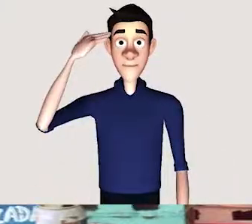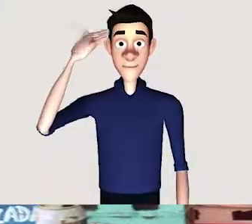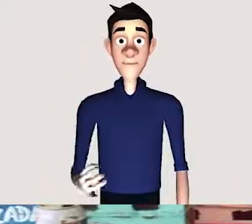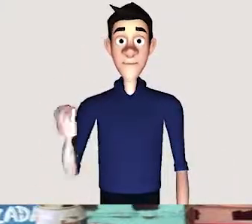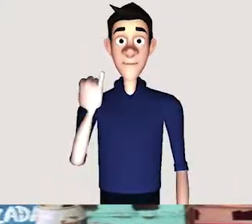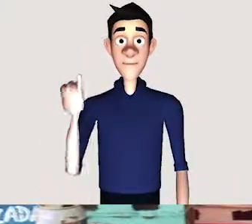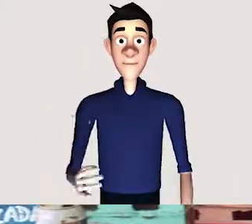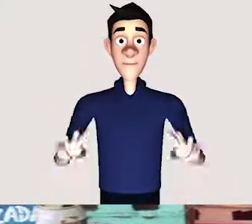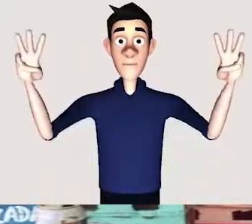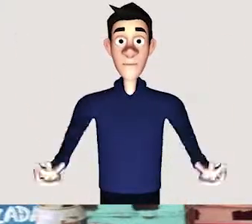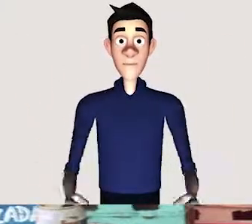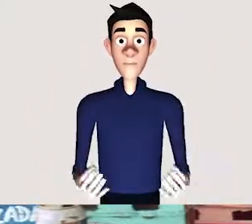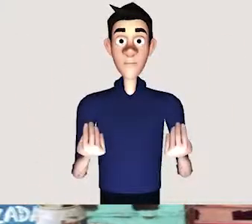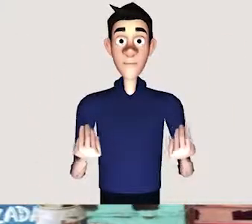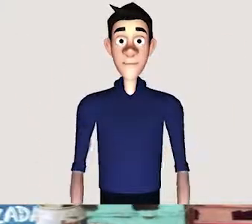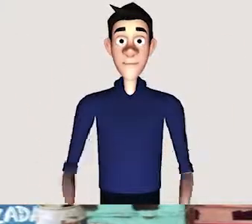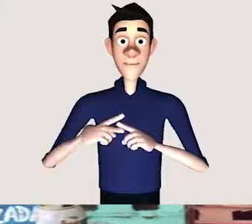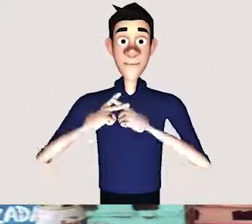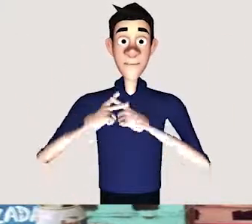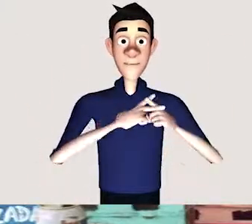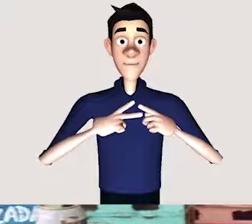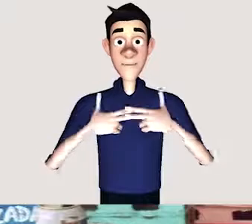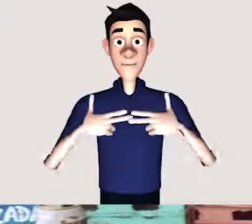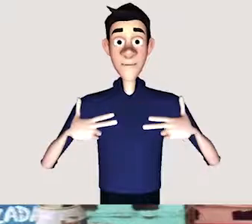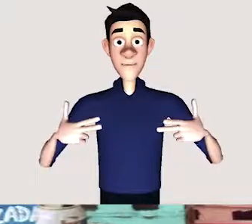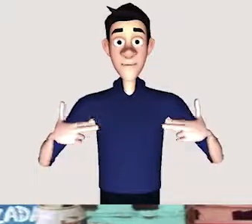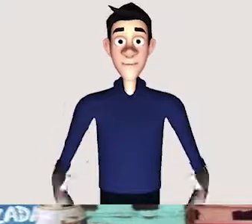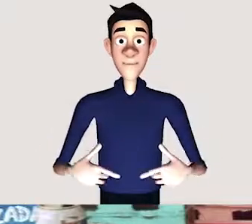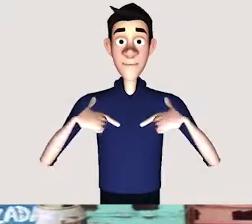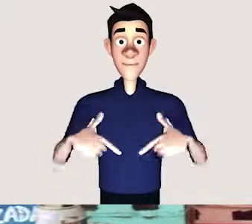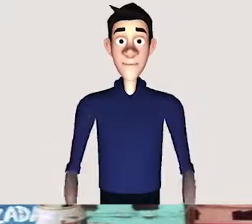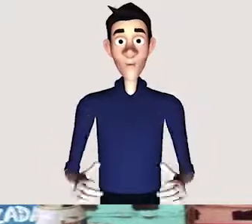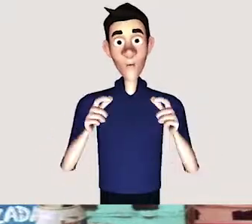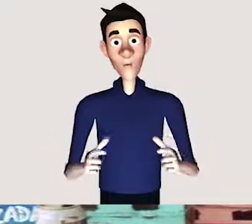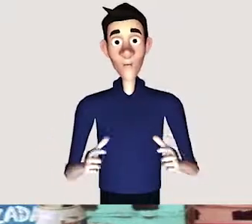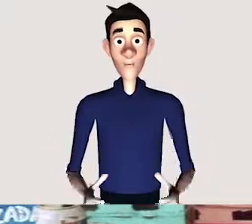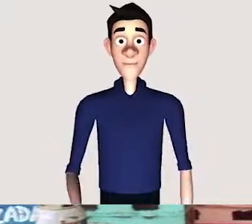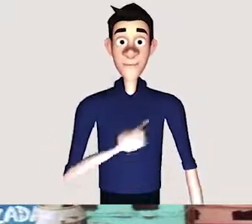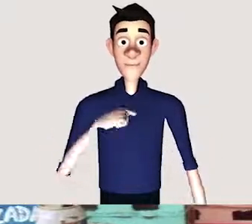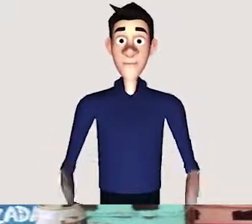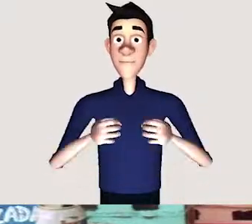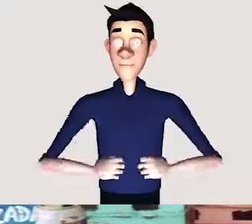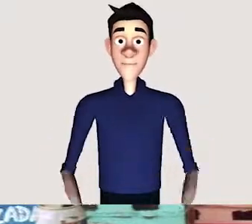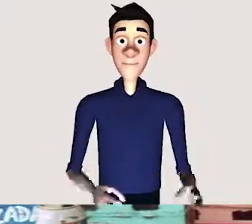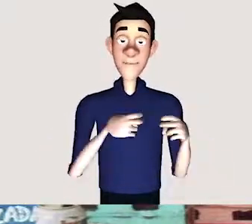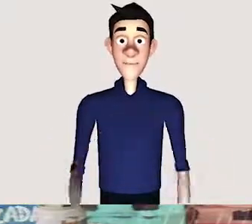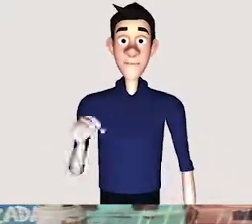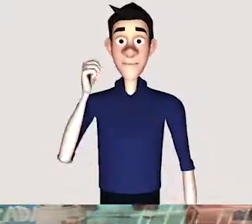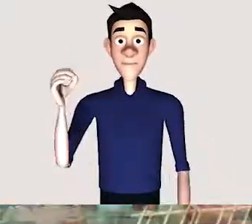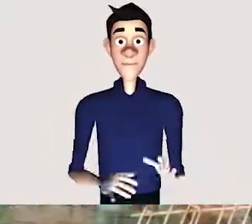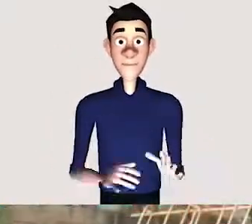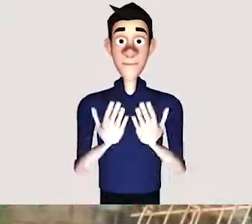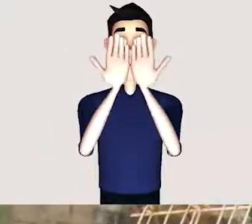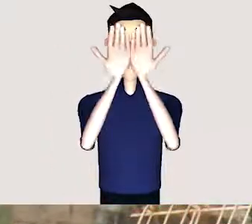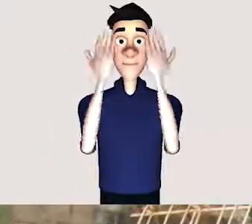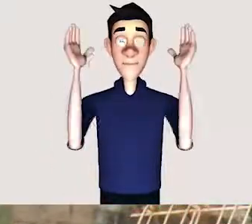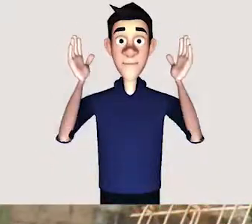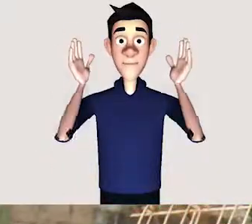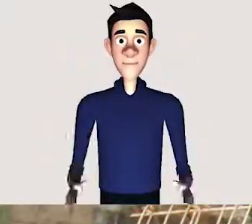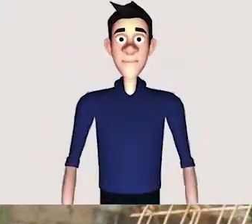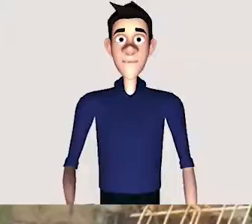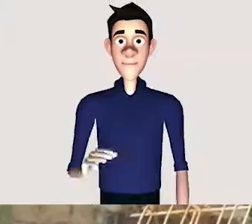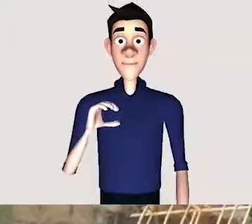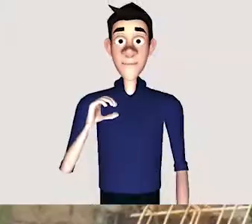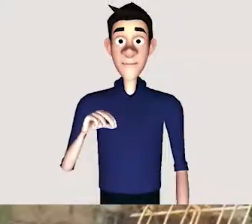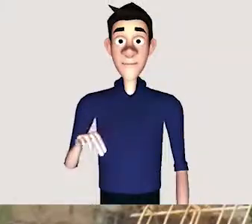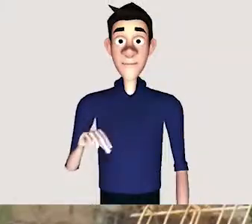posso perceber isso de modo concreto, na concretude das coisas? Bom, se nós observamos, por exemplo, o Museu